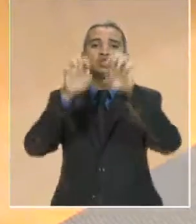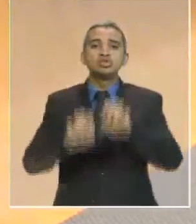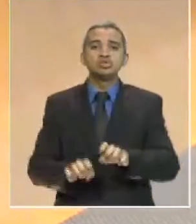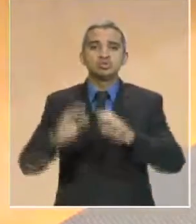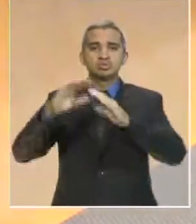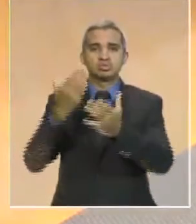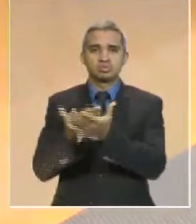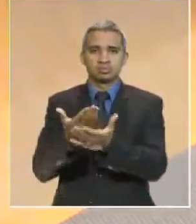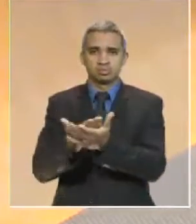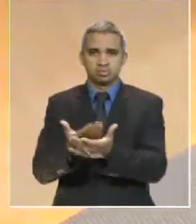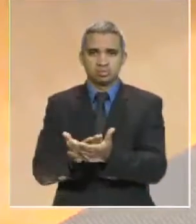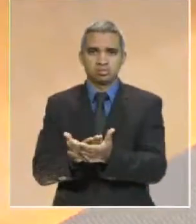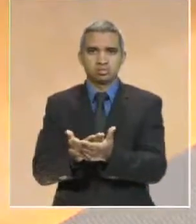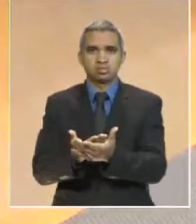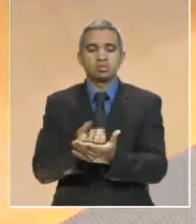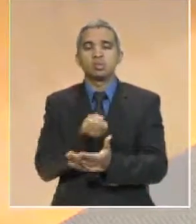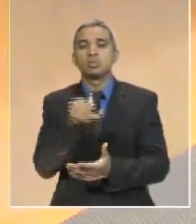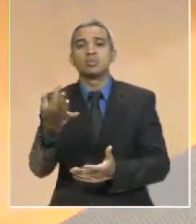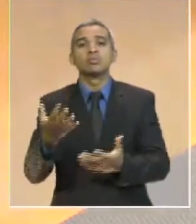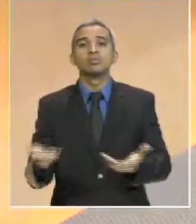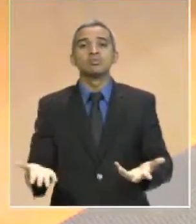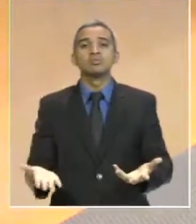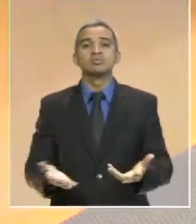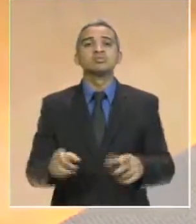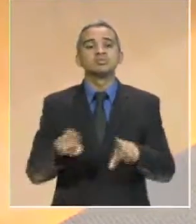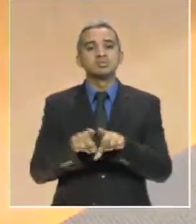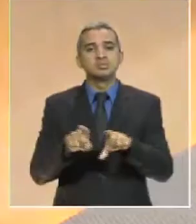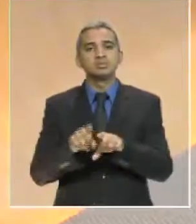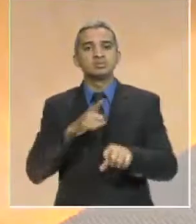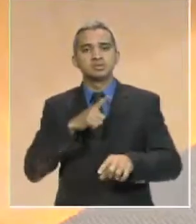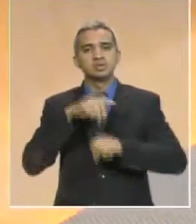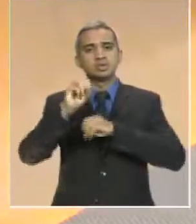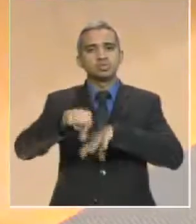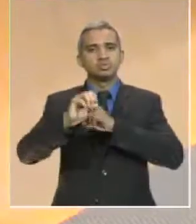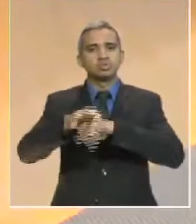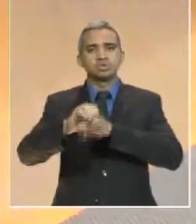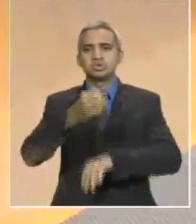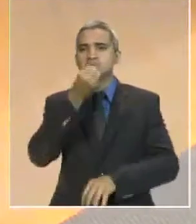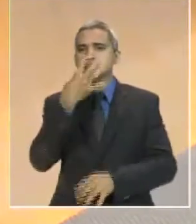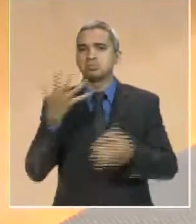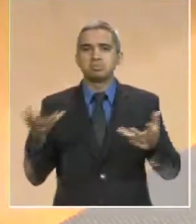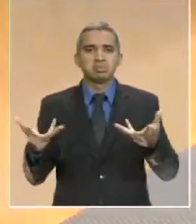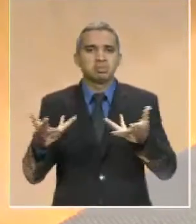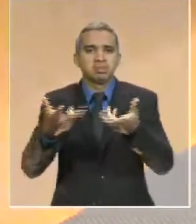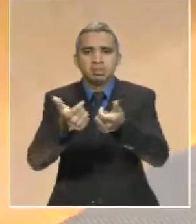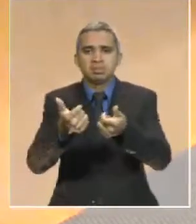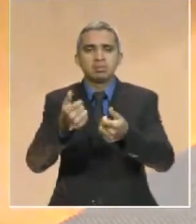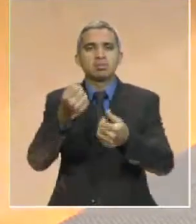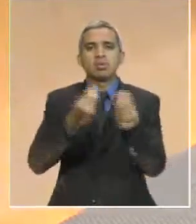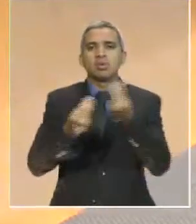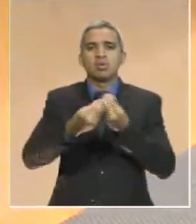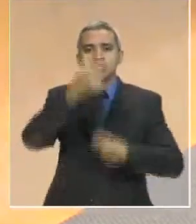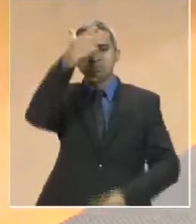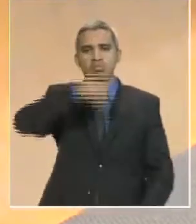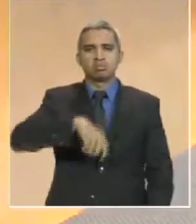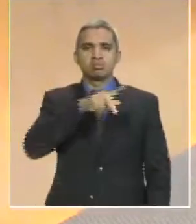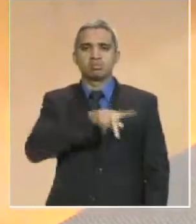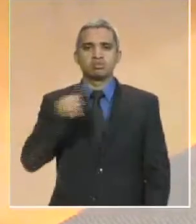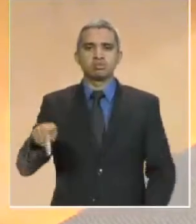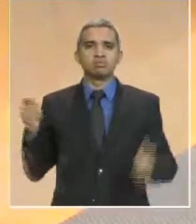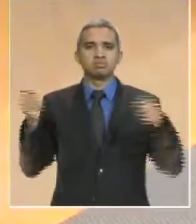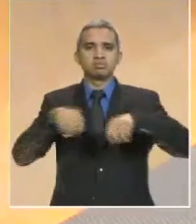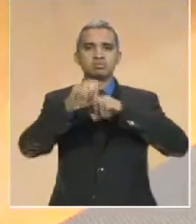estrutura do ar-condicionado, eu falo na qualidade do ensino, eu falo na maneira do professor dar aula, que um ambiente